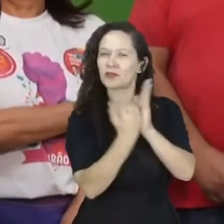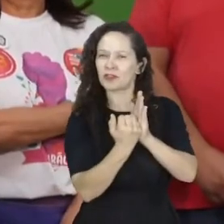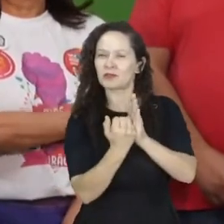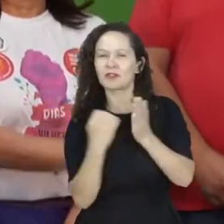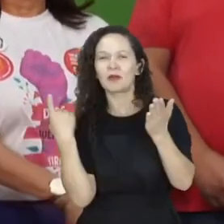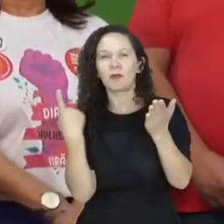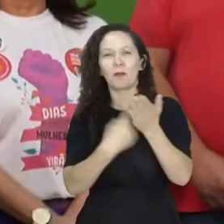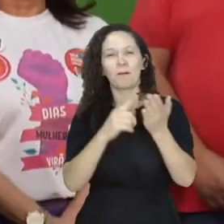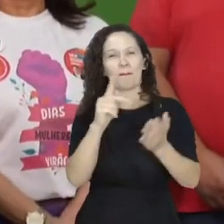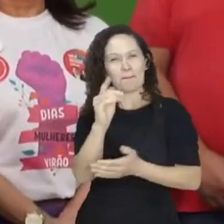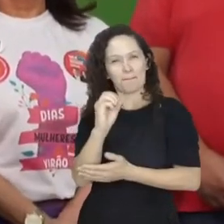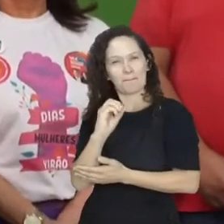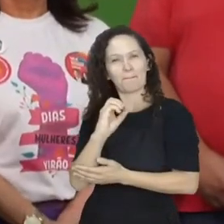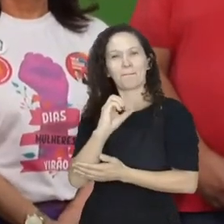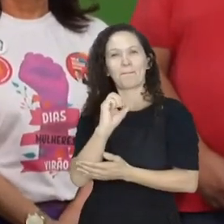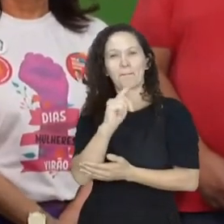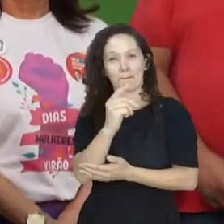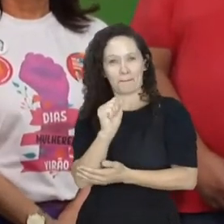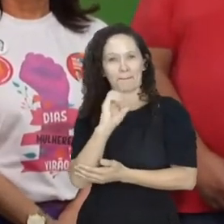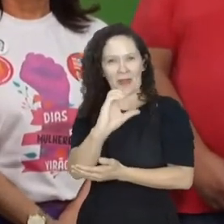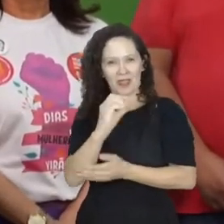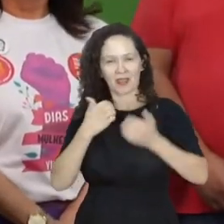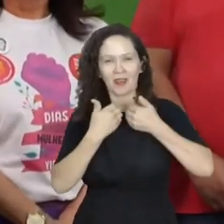no nosso período, inaugurou